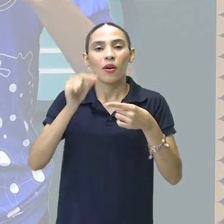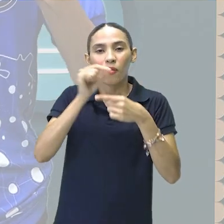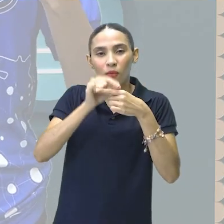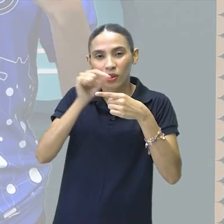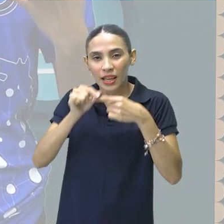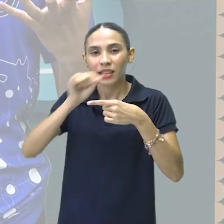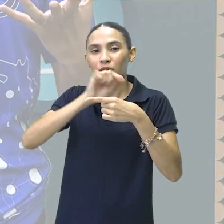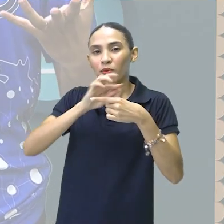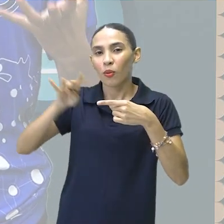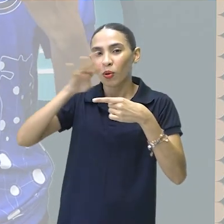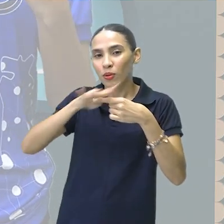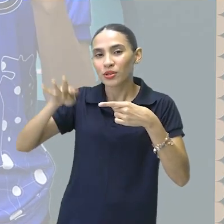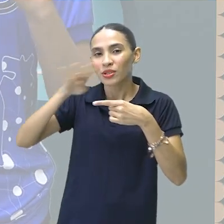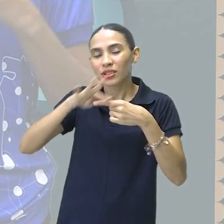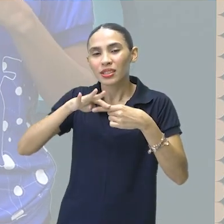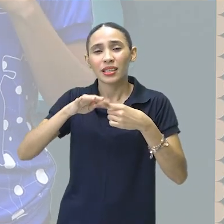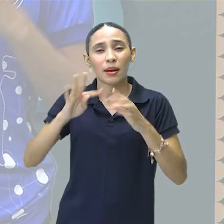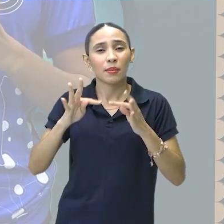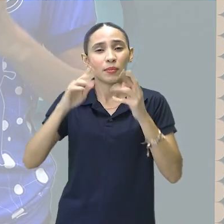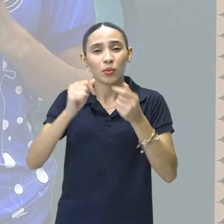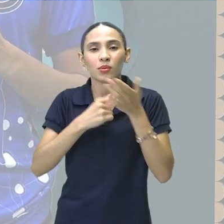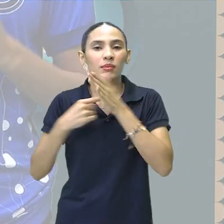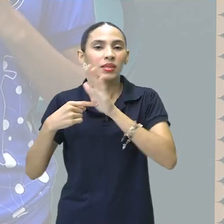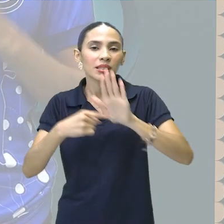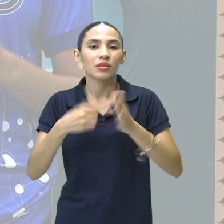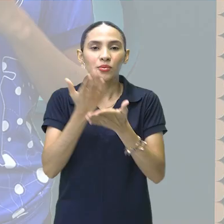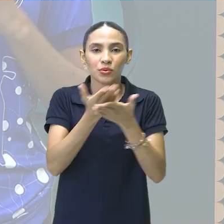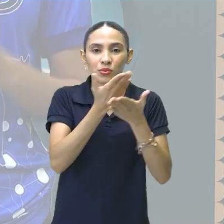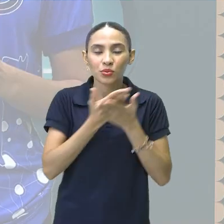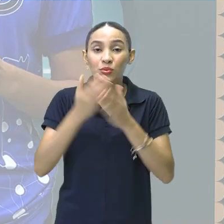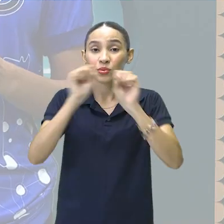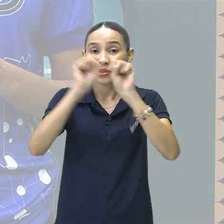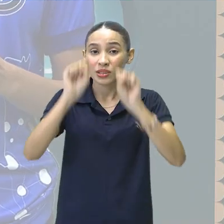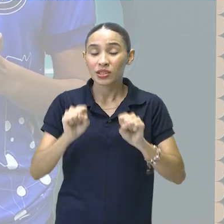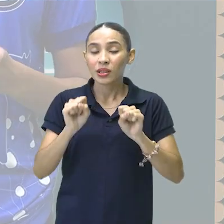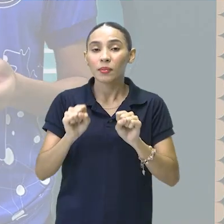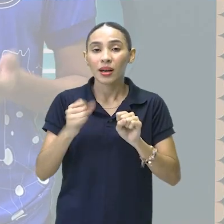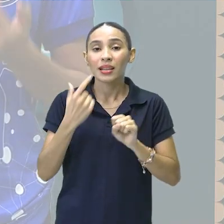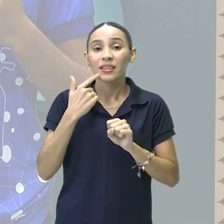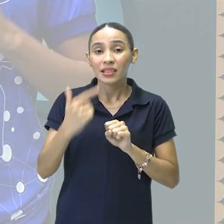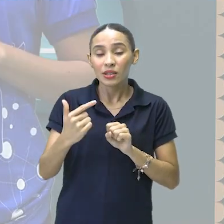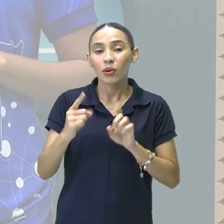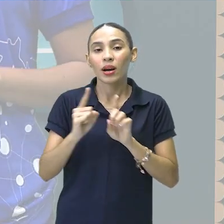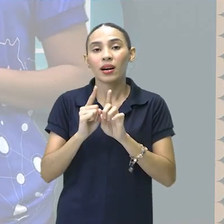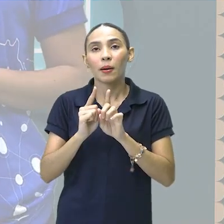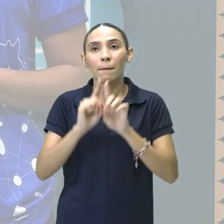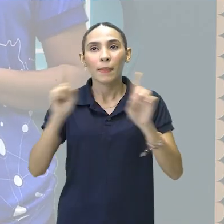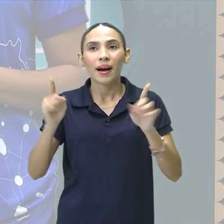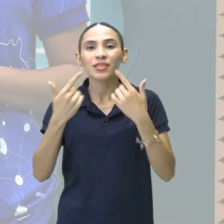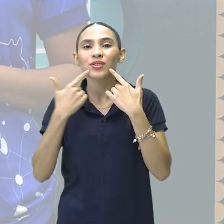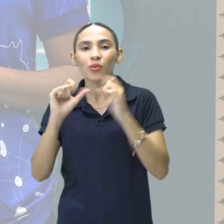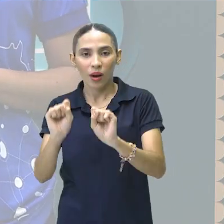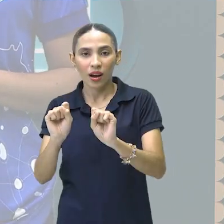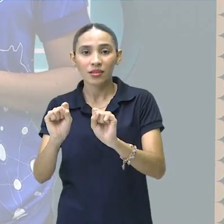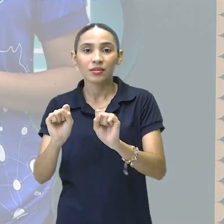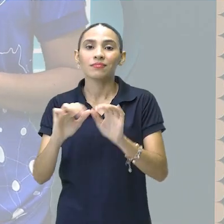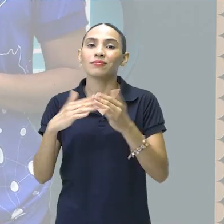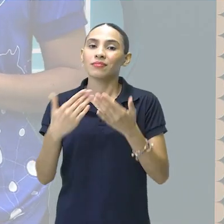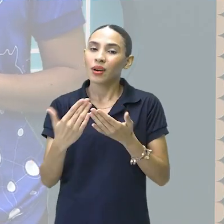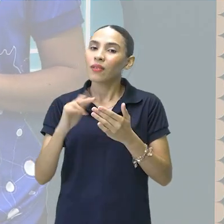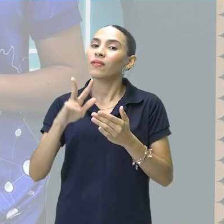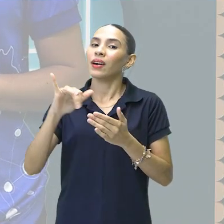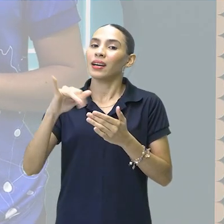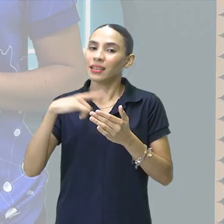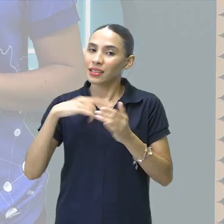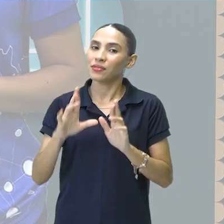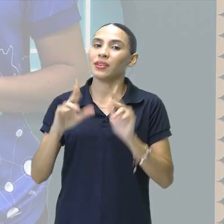fonética, morfologia, trazendo todo um estudo sistemático. E quando eu falo de linguagem? E a gente já vai